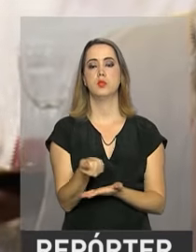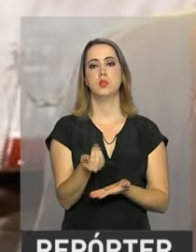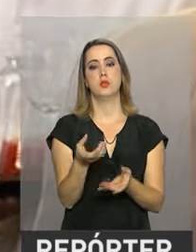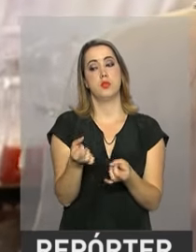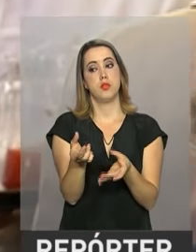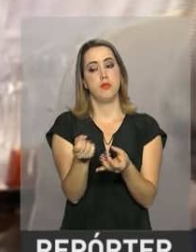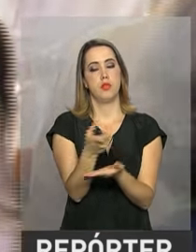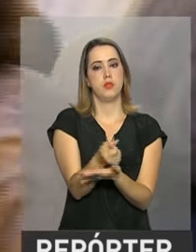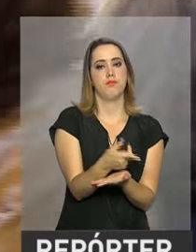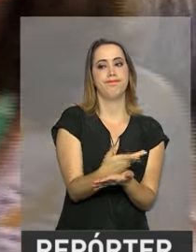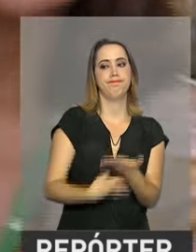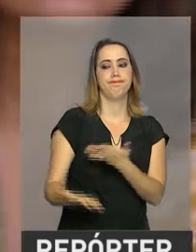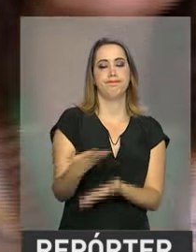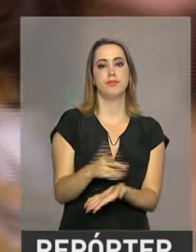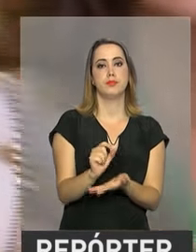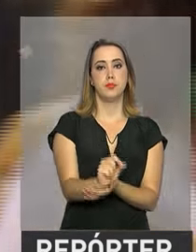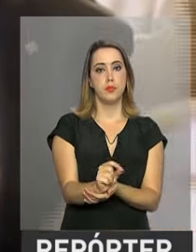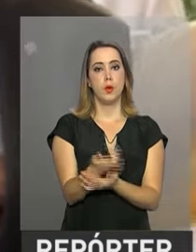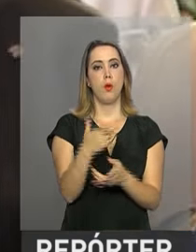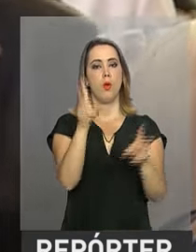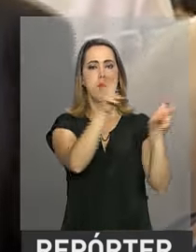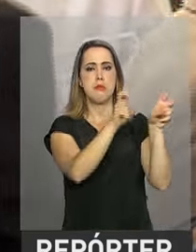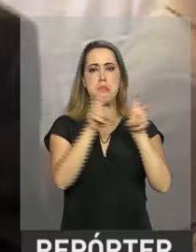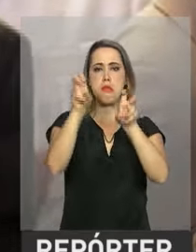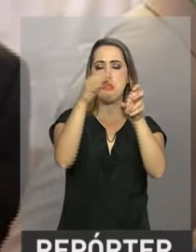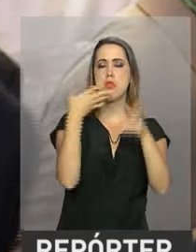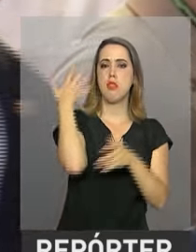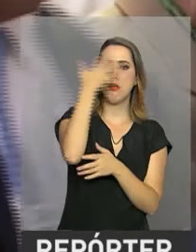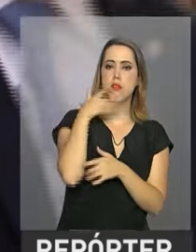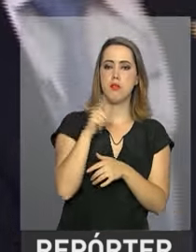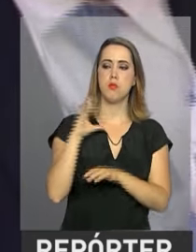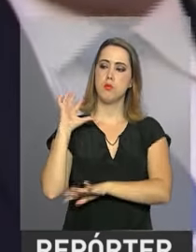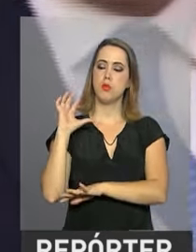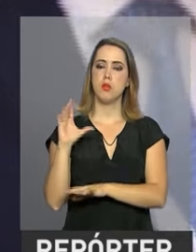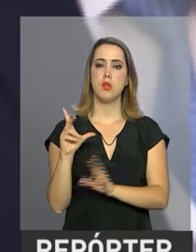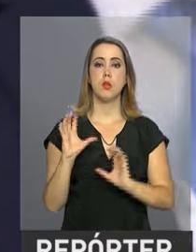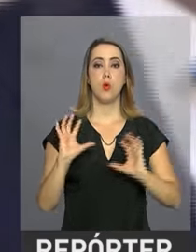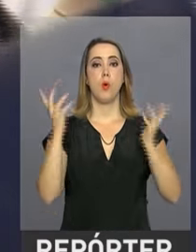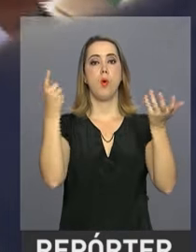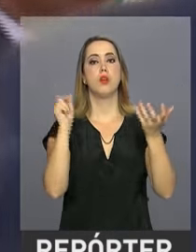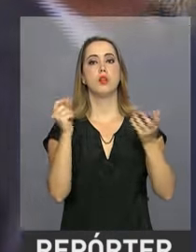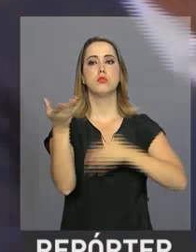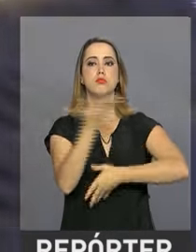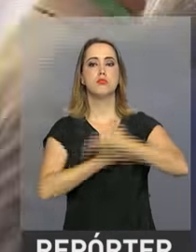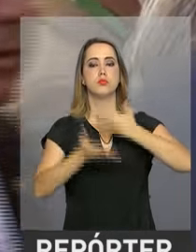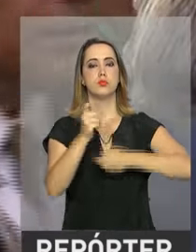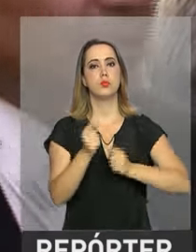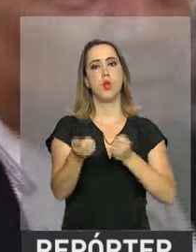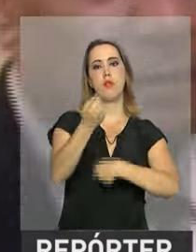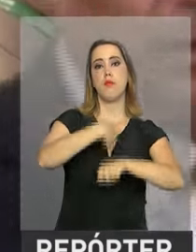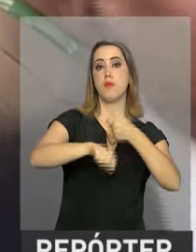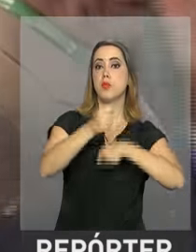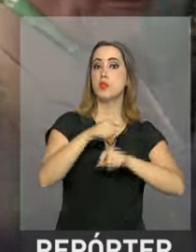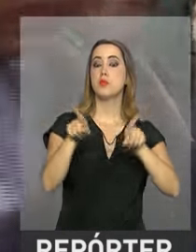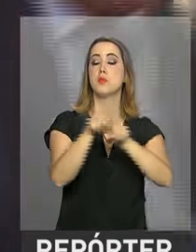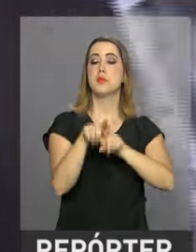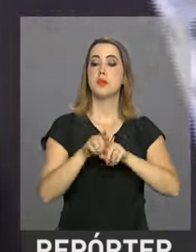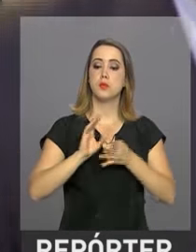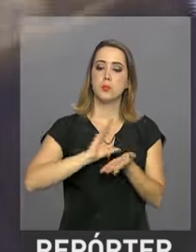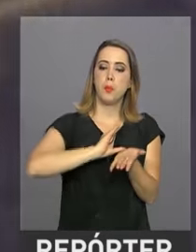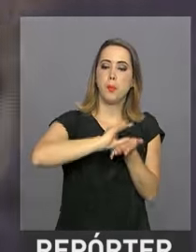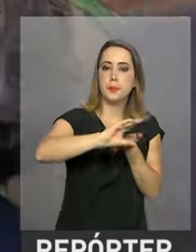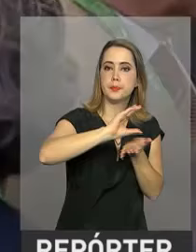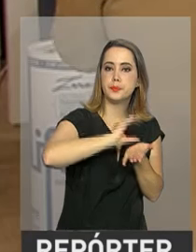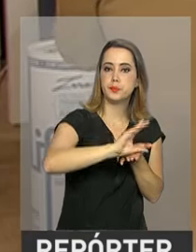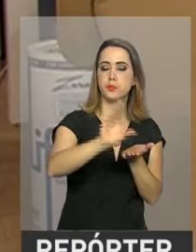sessões temáticas desta segunda-feira tiveram debates sobre ambiente de negócio, sistema financeiro, investimentos e abertura